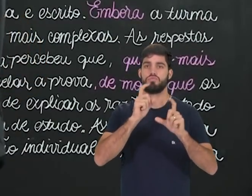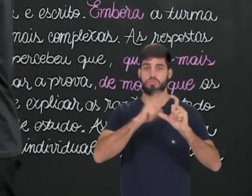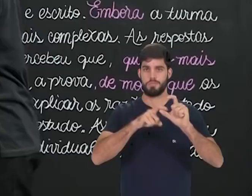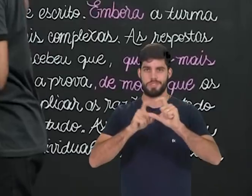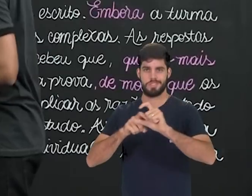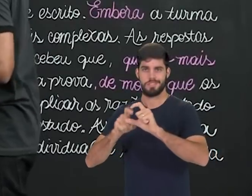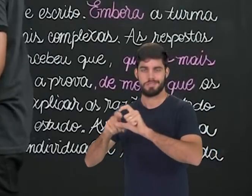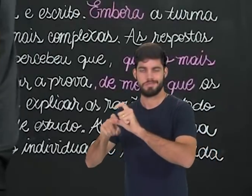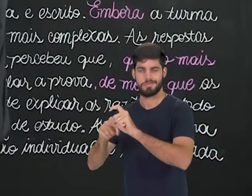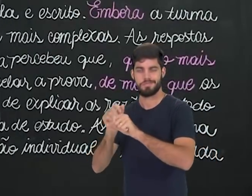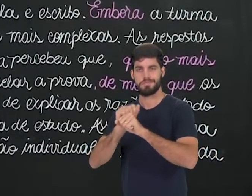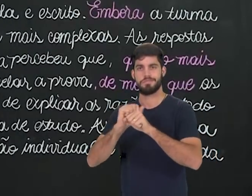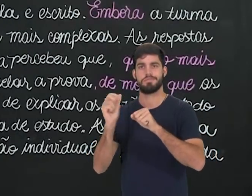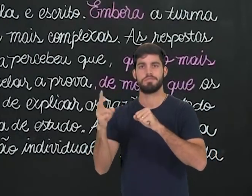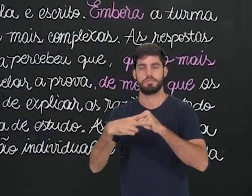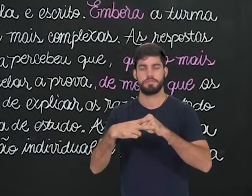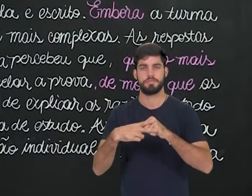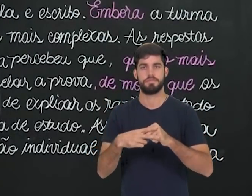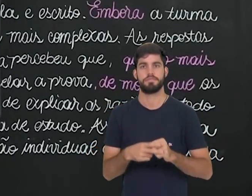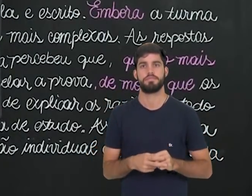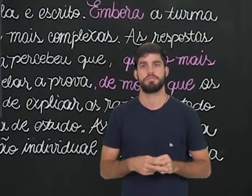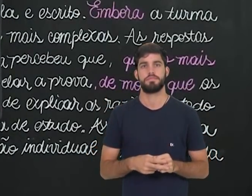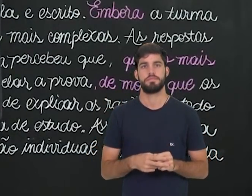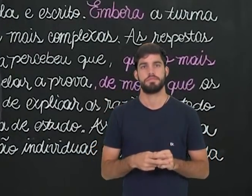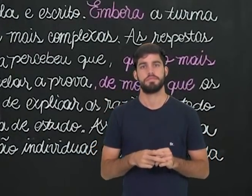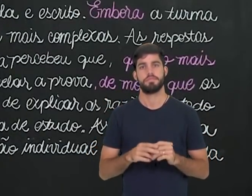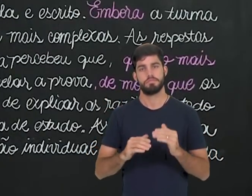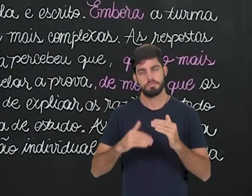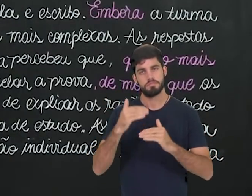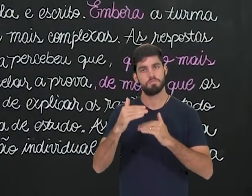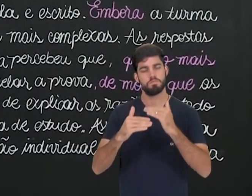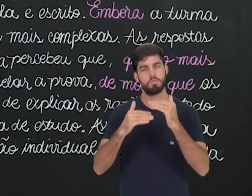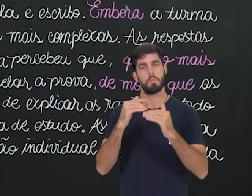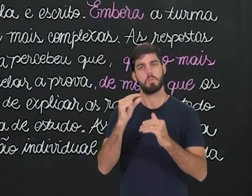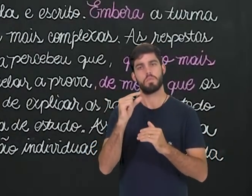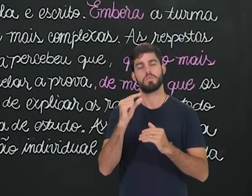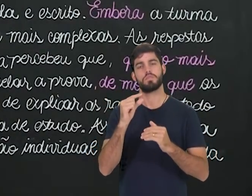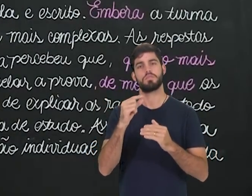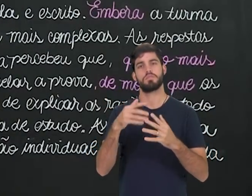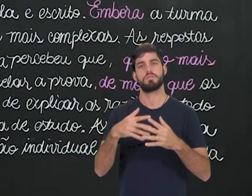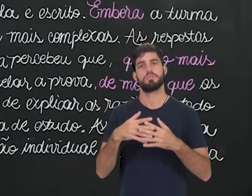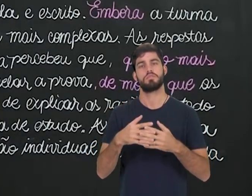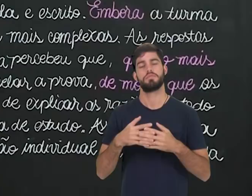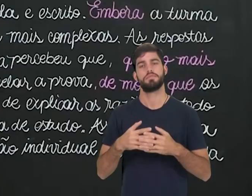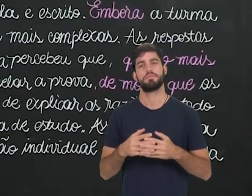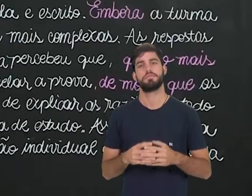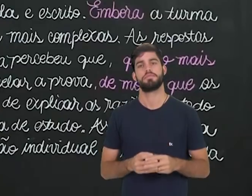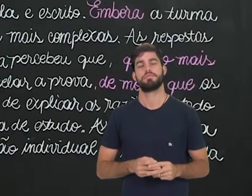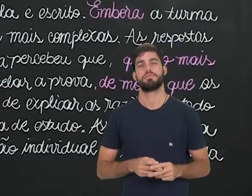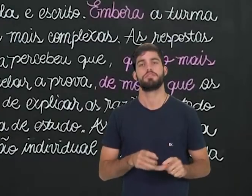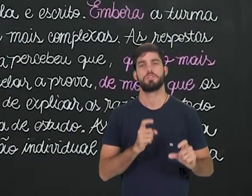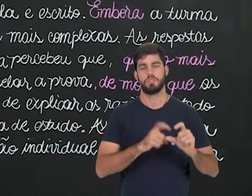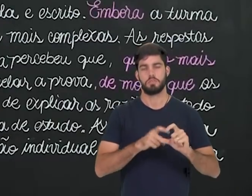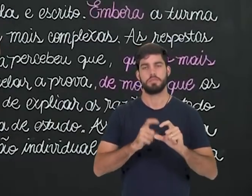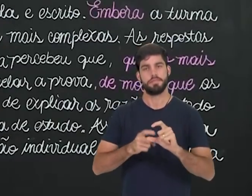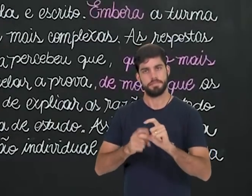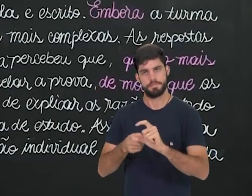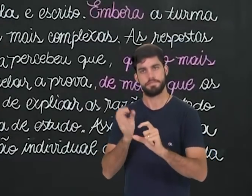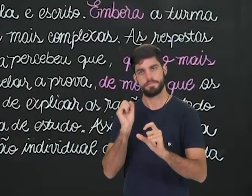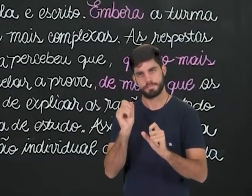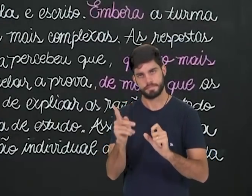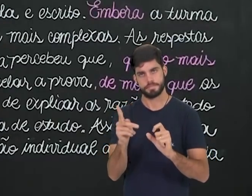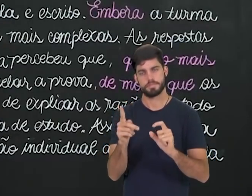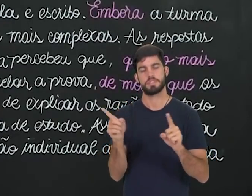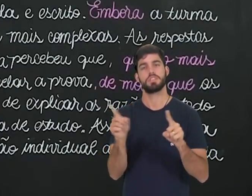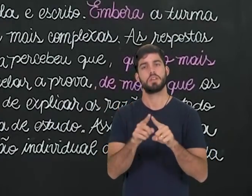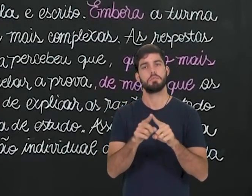concessiva. Perceba que a classificação vai se tornando um pouquinho mais complexa, né? Nós sabemos que ela é uma subordinada, porque ela depende da principal.